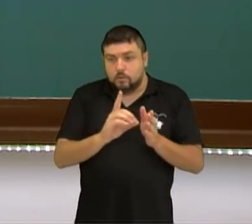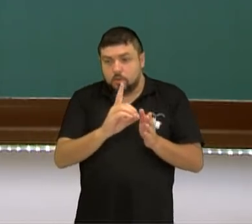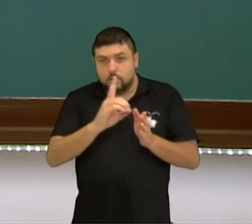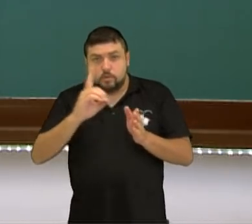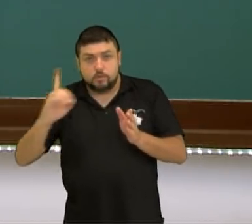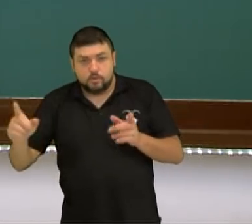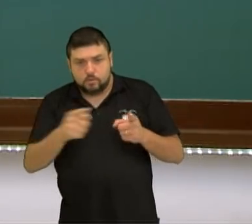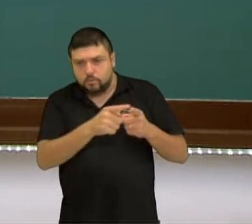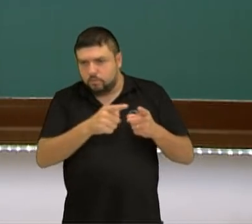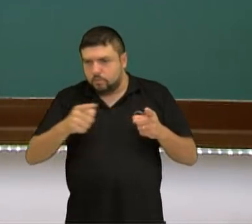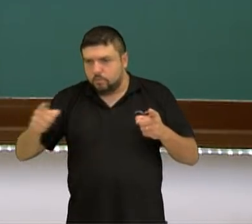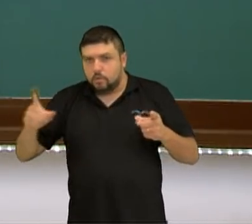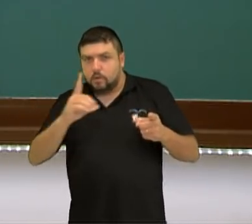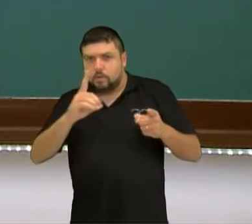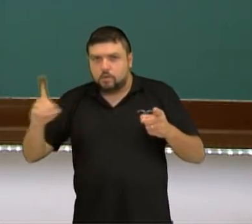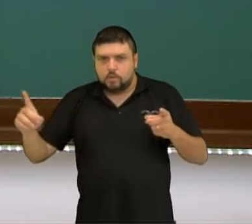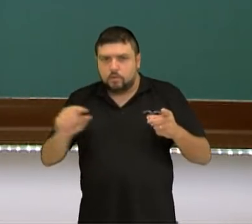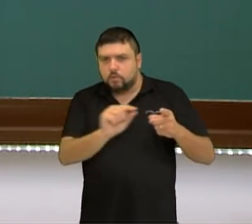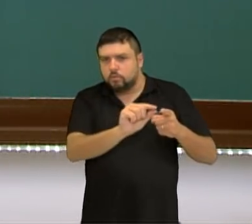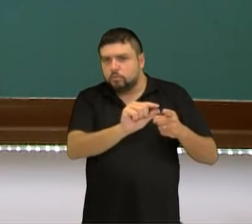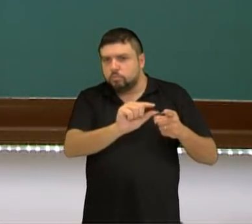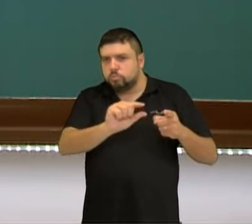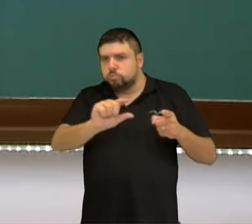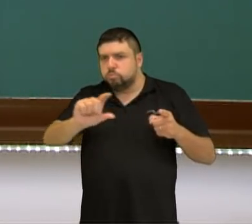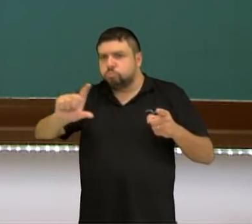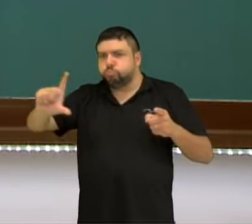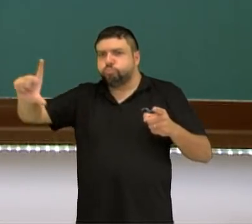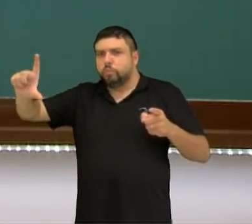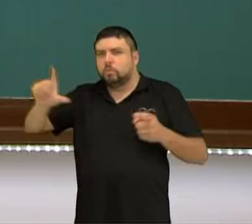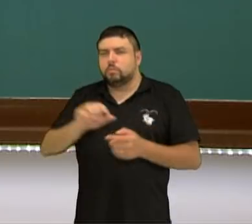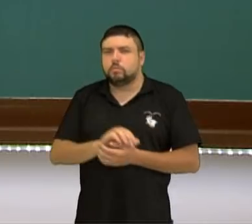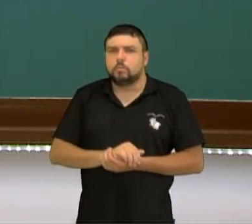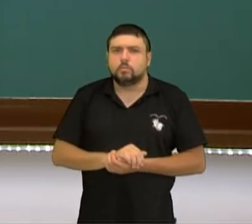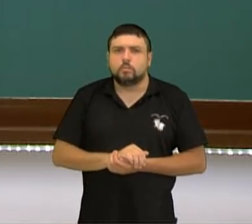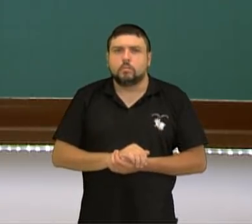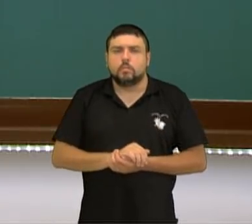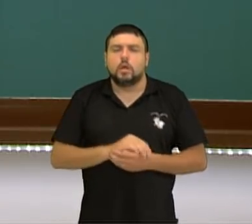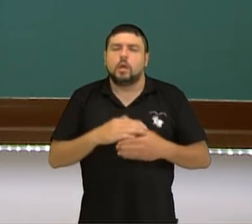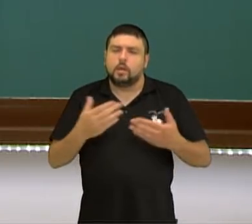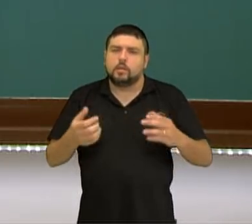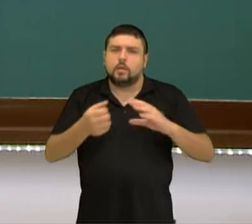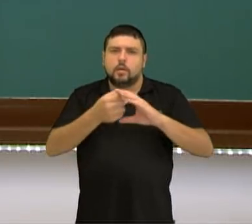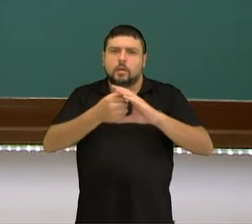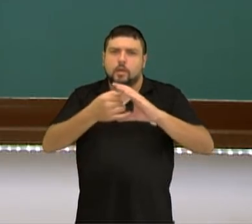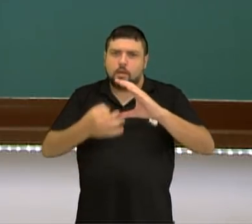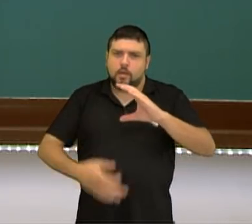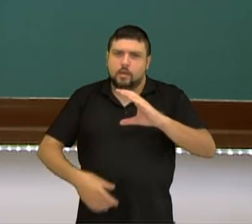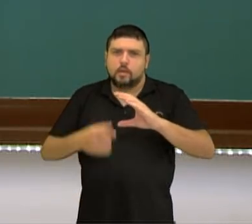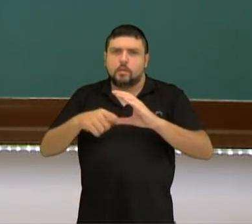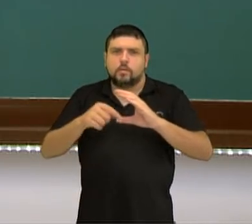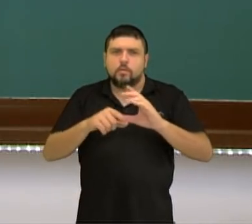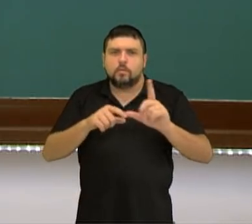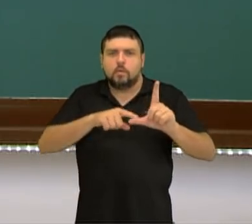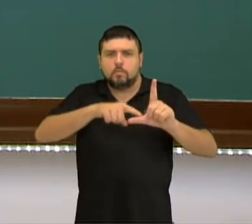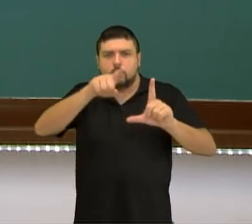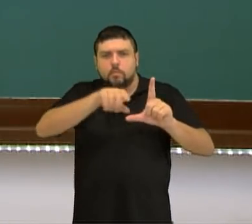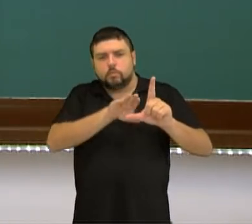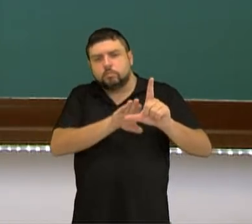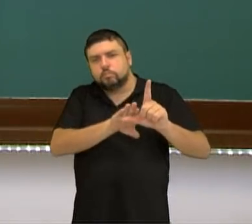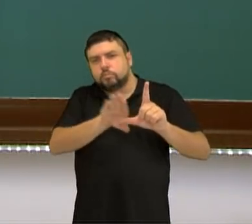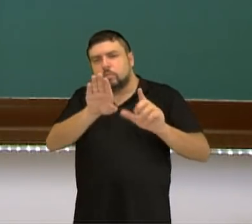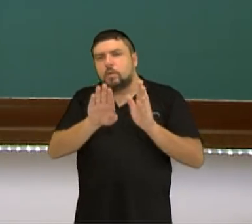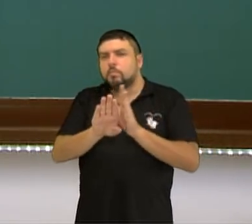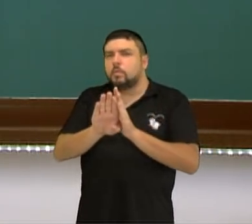direito, os valores estão aumentando. Então, é a característica de um gráfico crescente. A